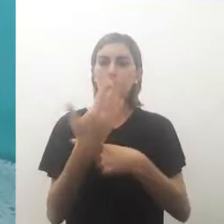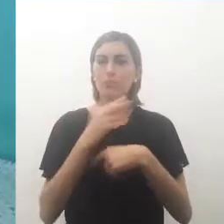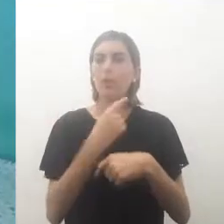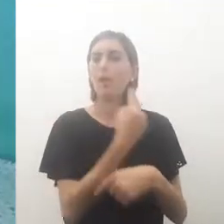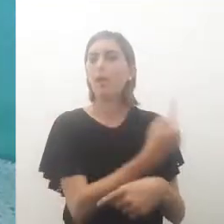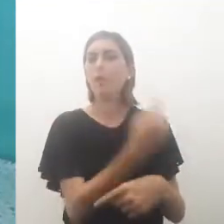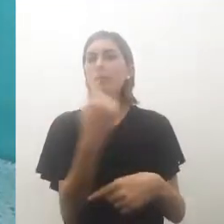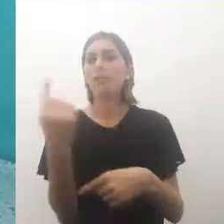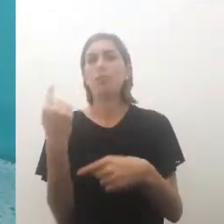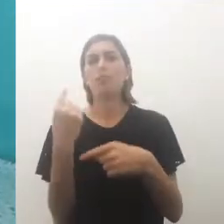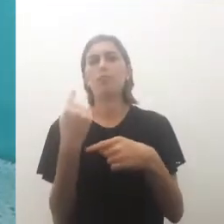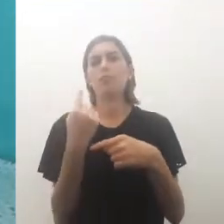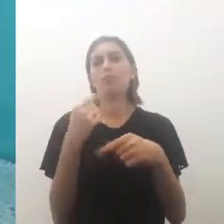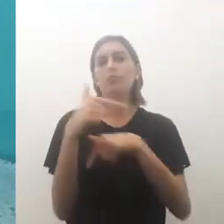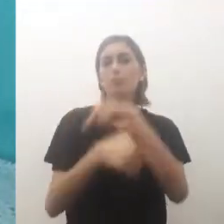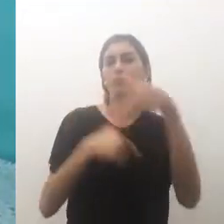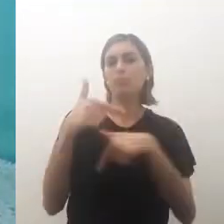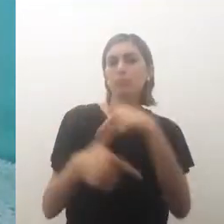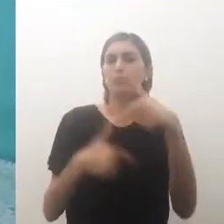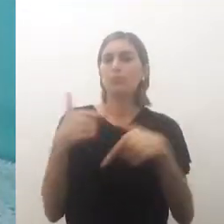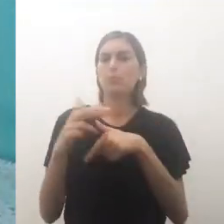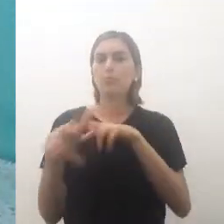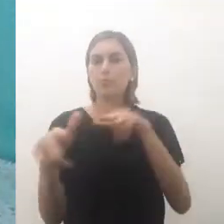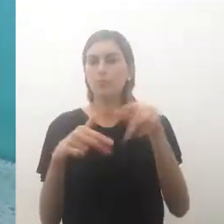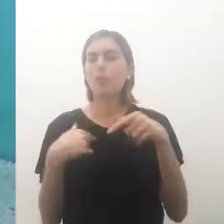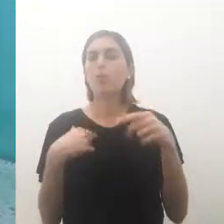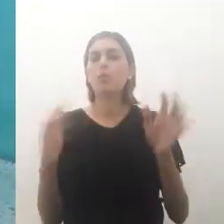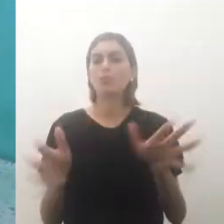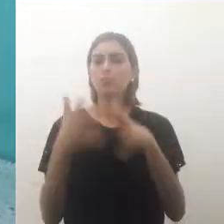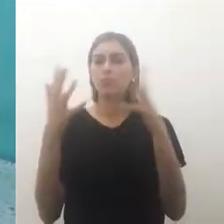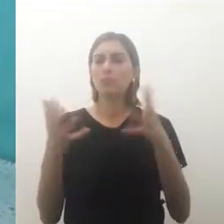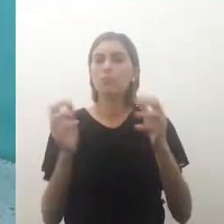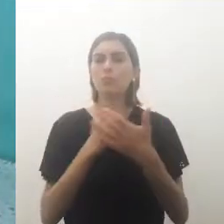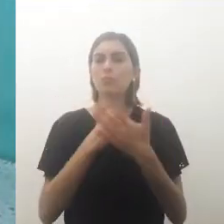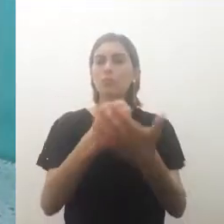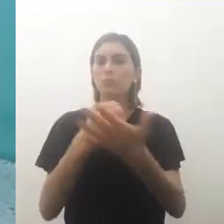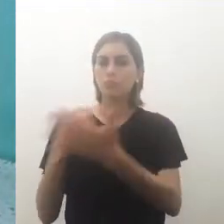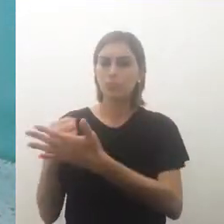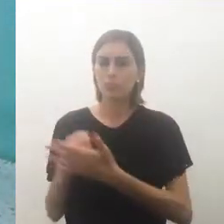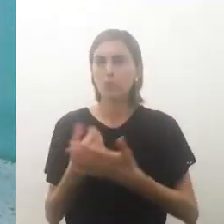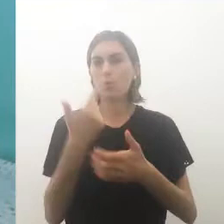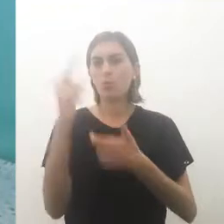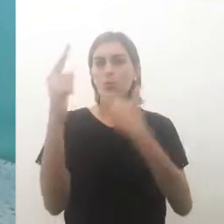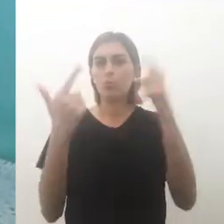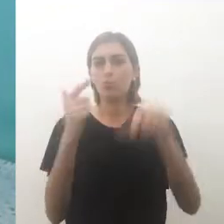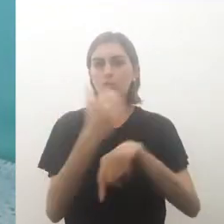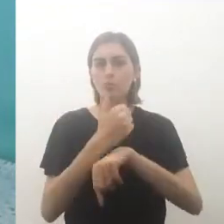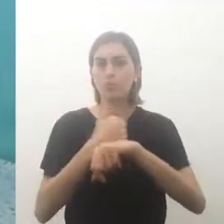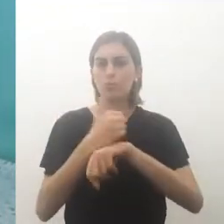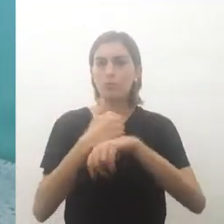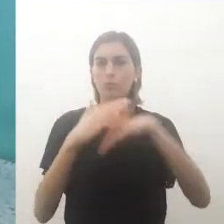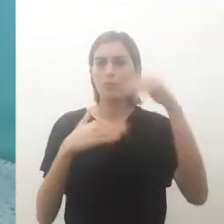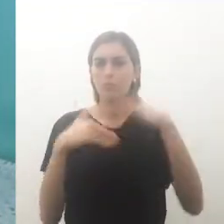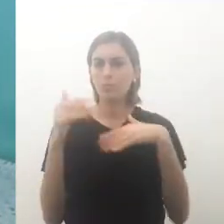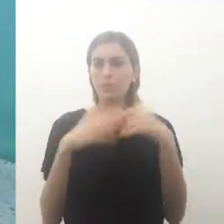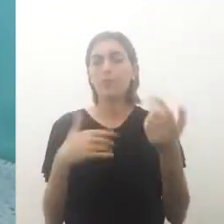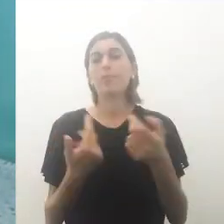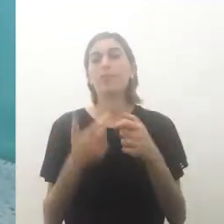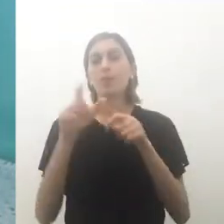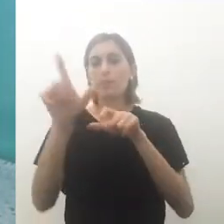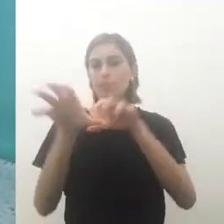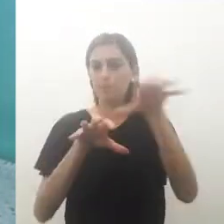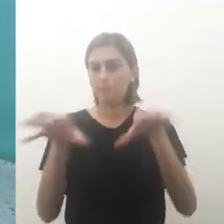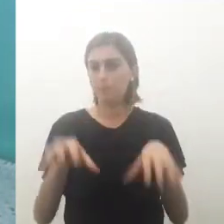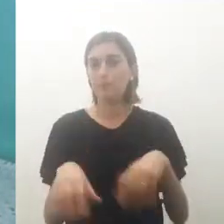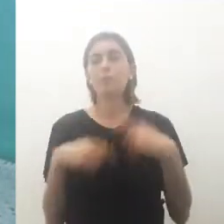aos outros, cada um fazendo a sua atividade e promovendo o mínimo de apoio a outros profissionais ou a